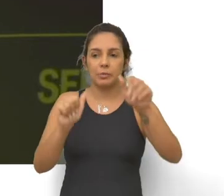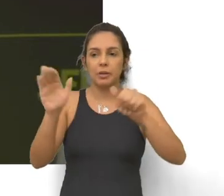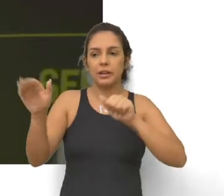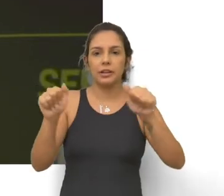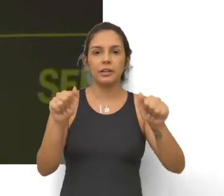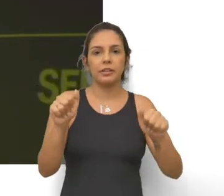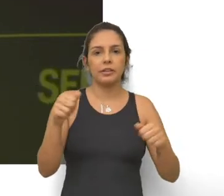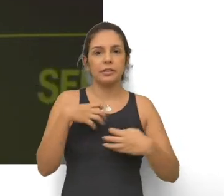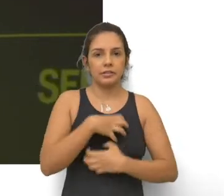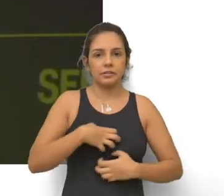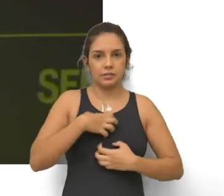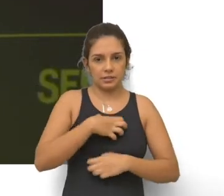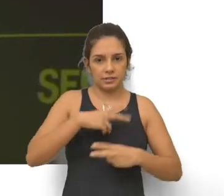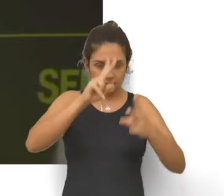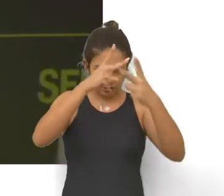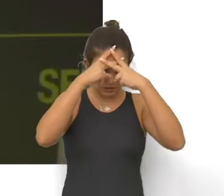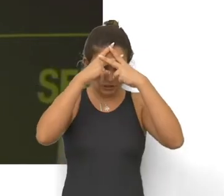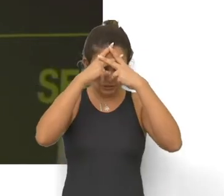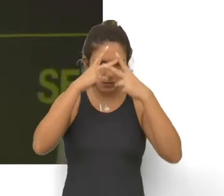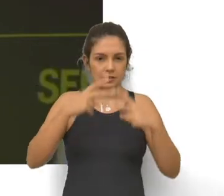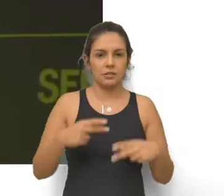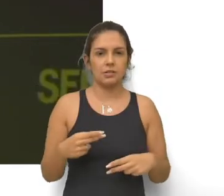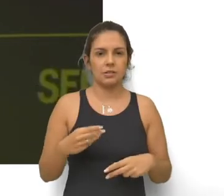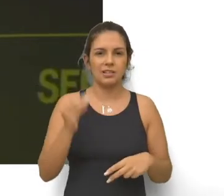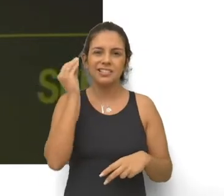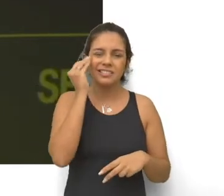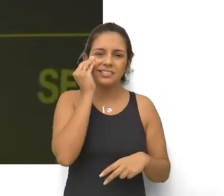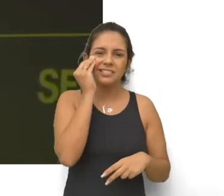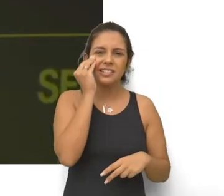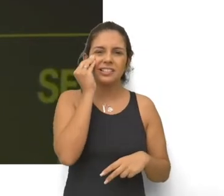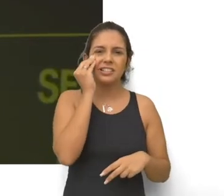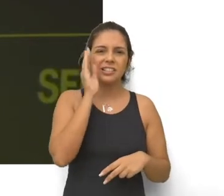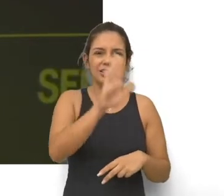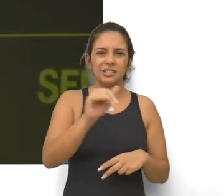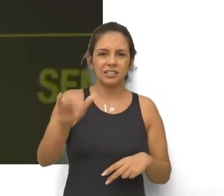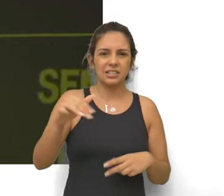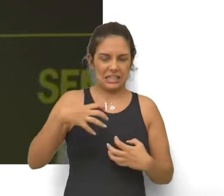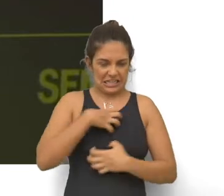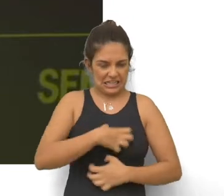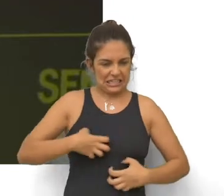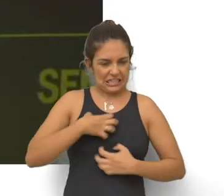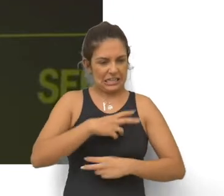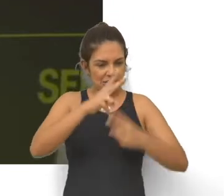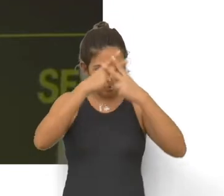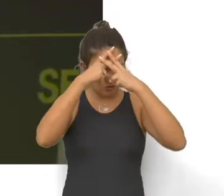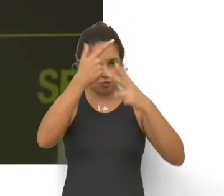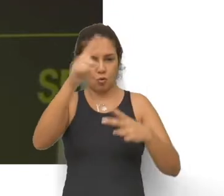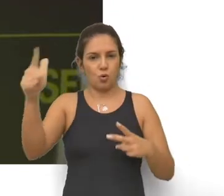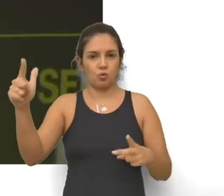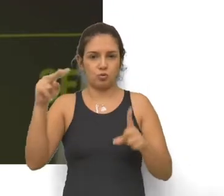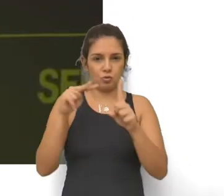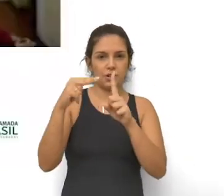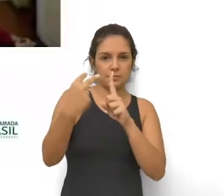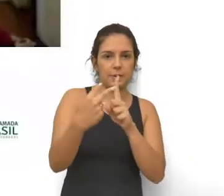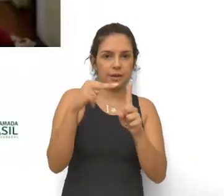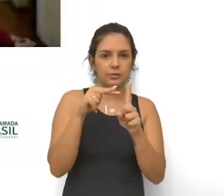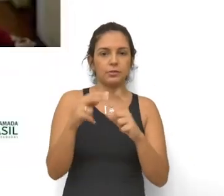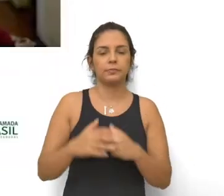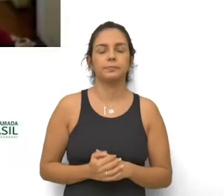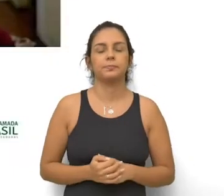de ressentidas. Eu acho que é mais, mas eu me sinto atraído a chamá-las de ressentida sobre outro aspecto.